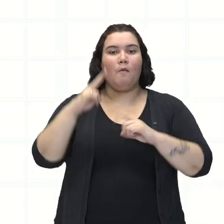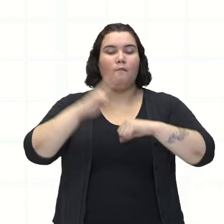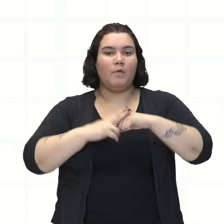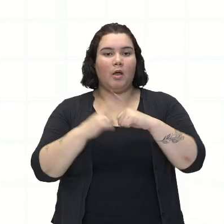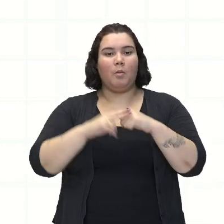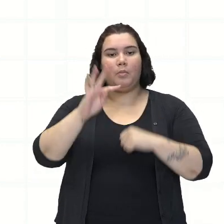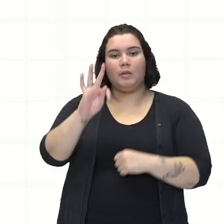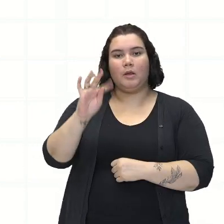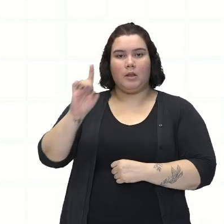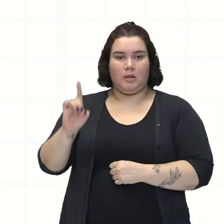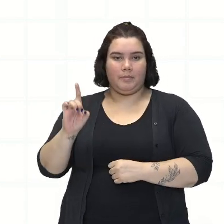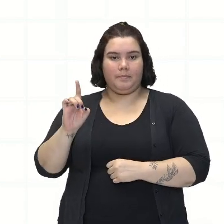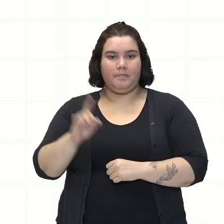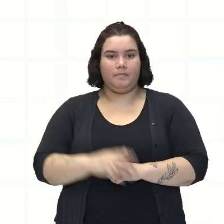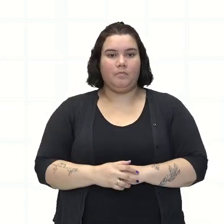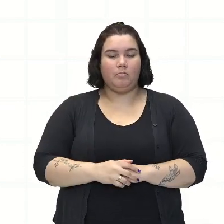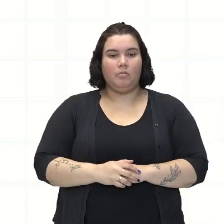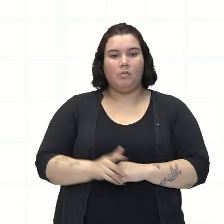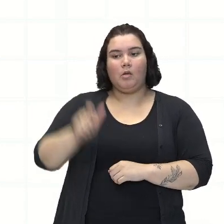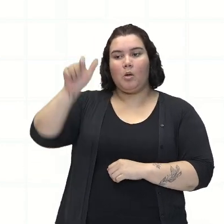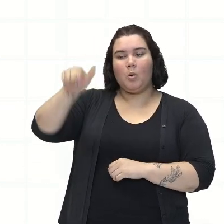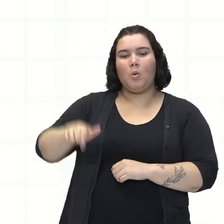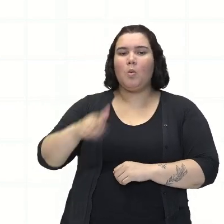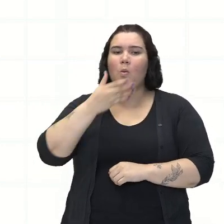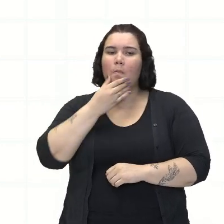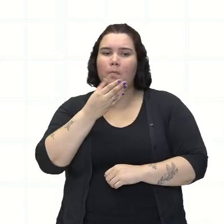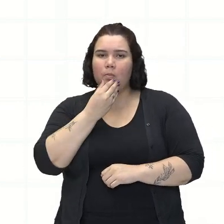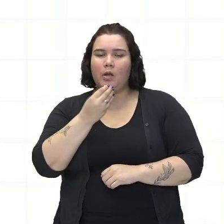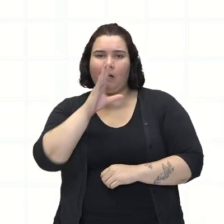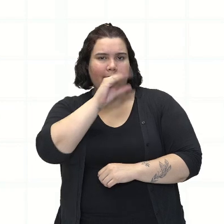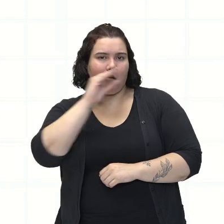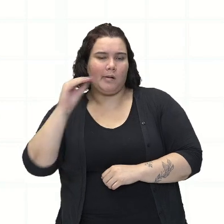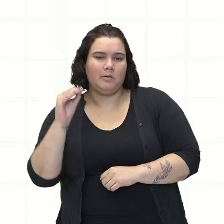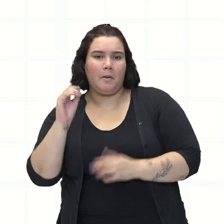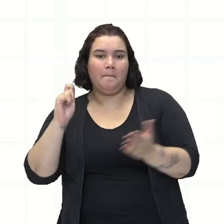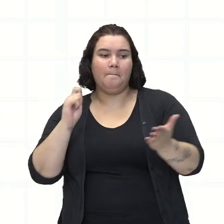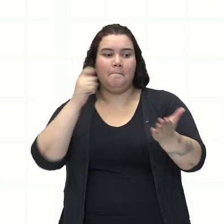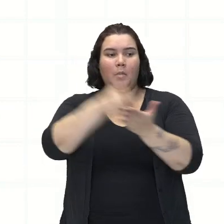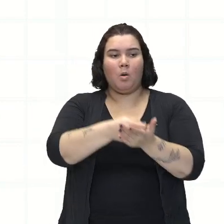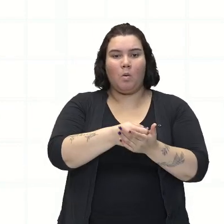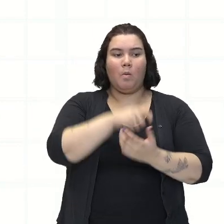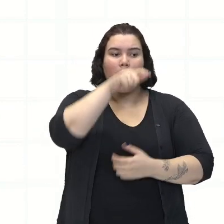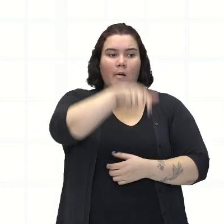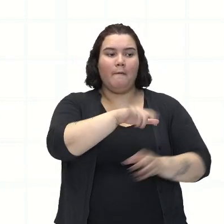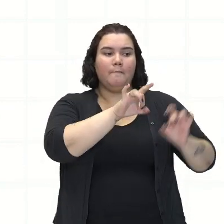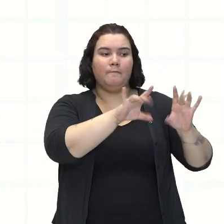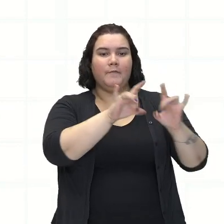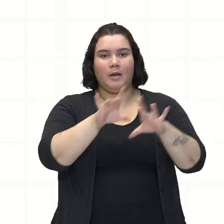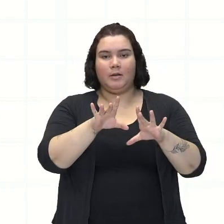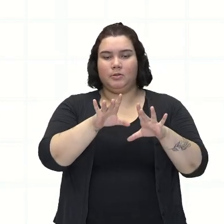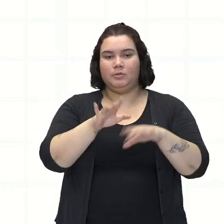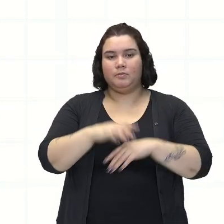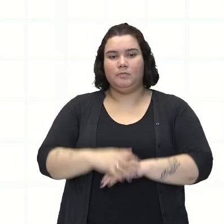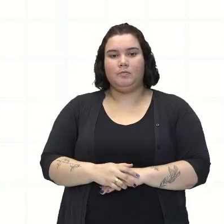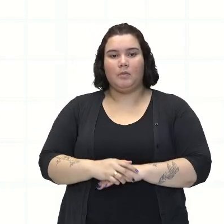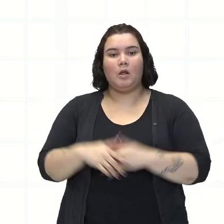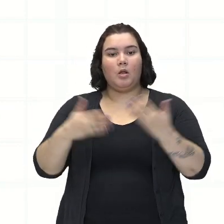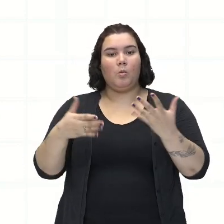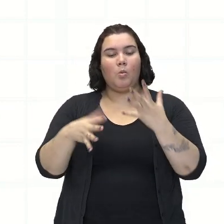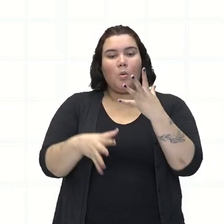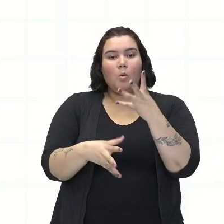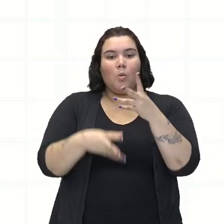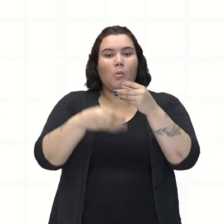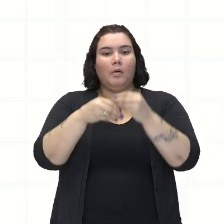direto. O menino pagou ao vendedor. Aqui nós temos o complemento ao